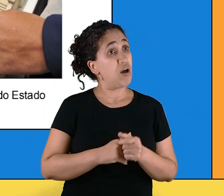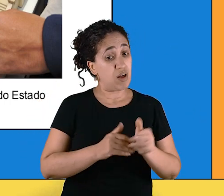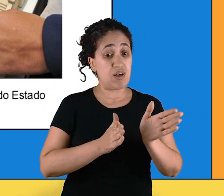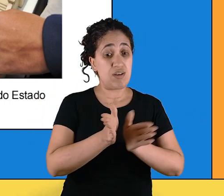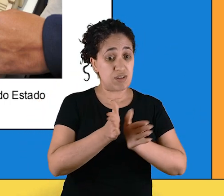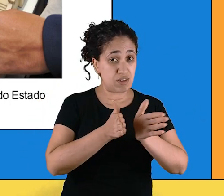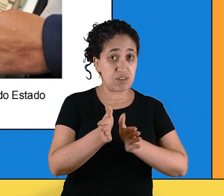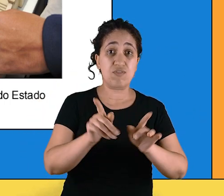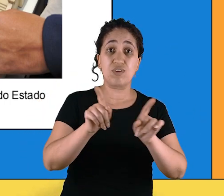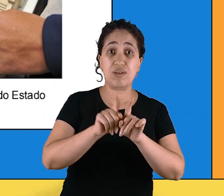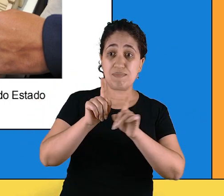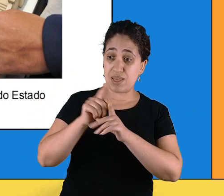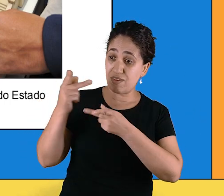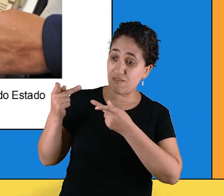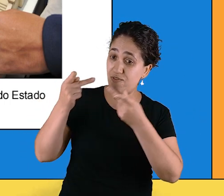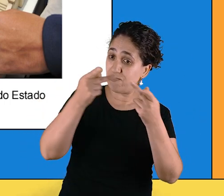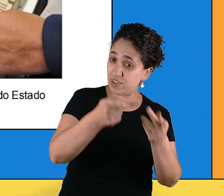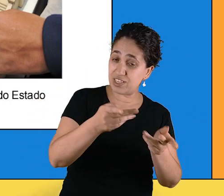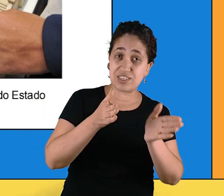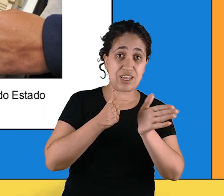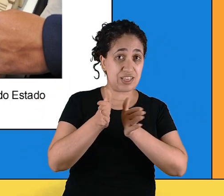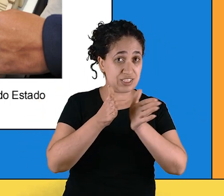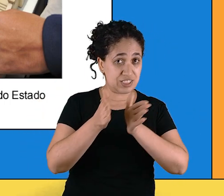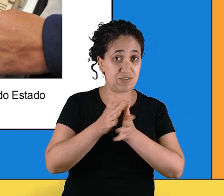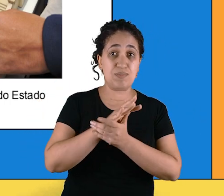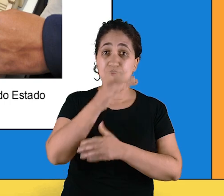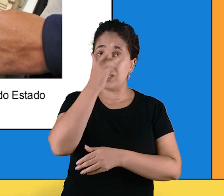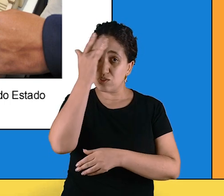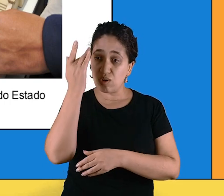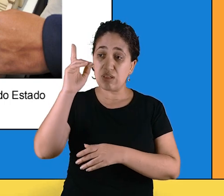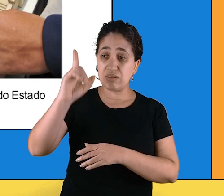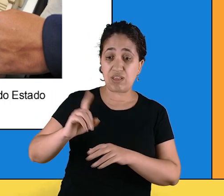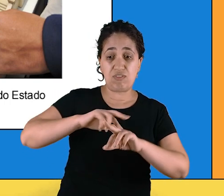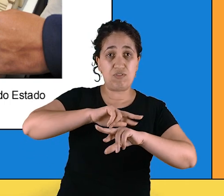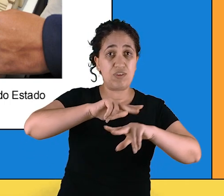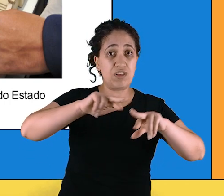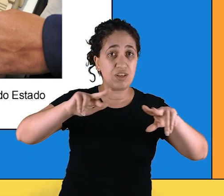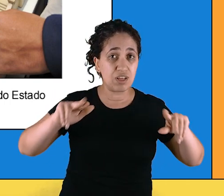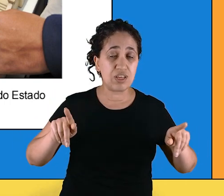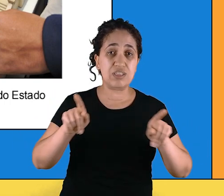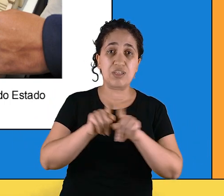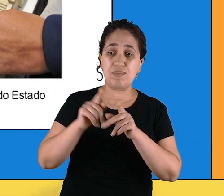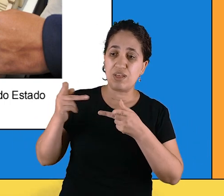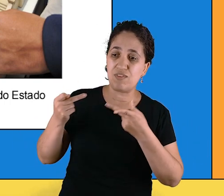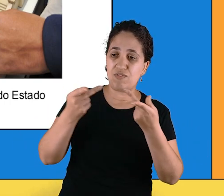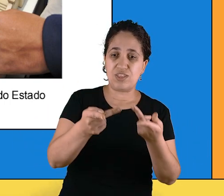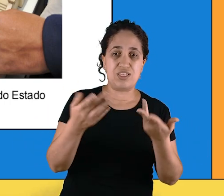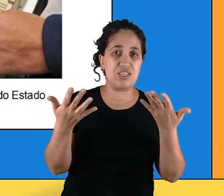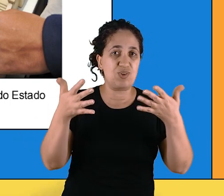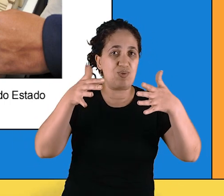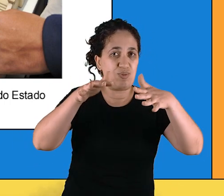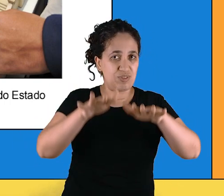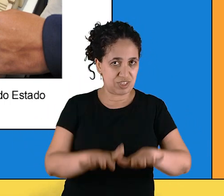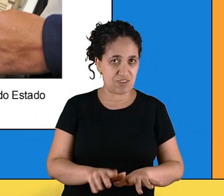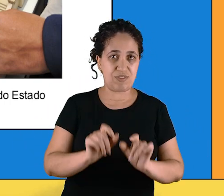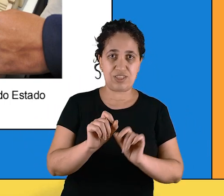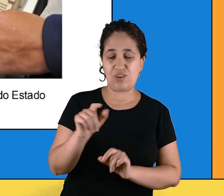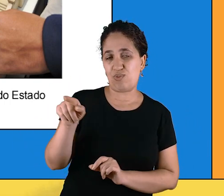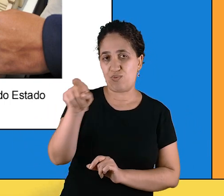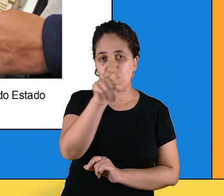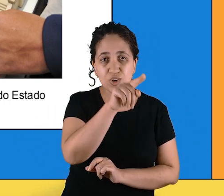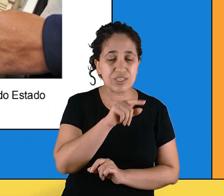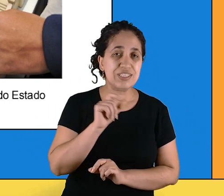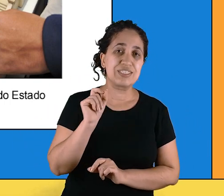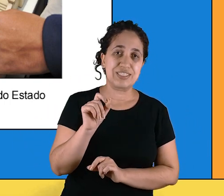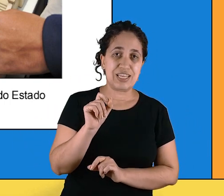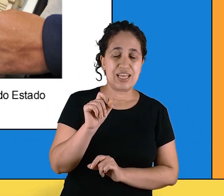a Pinacoteca ela oferece visitas acessíveis para pessoas com diferentes deficiências, visitas inclusivas, né? Então, se você